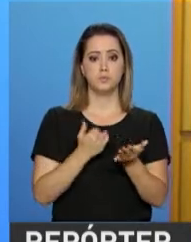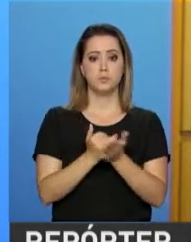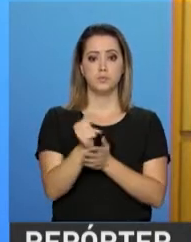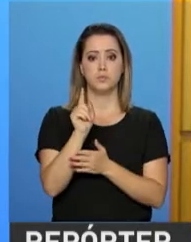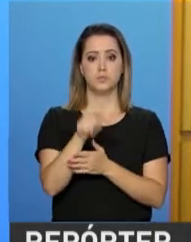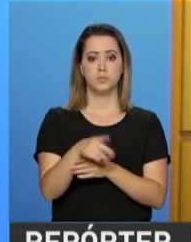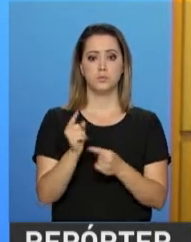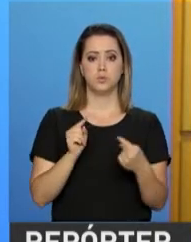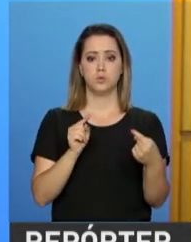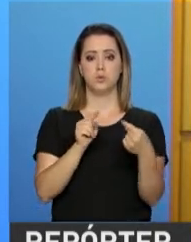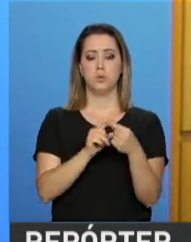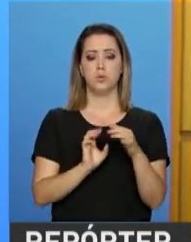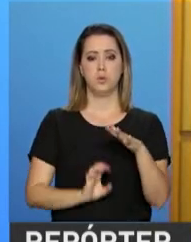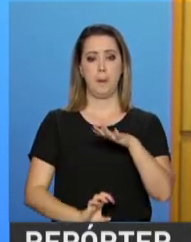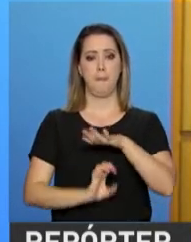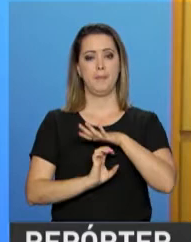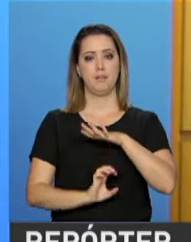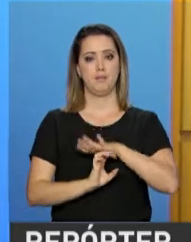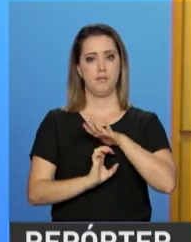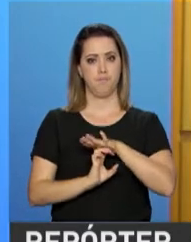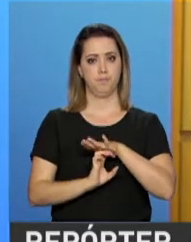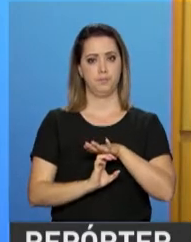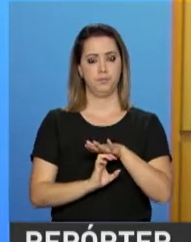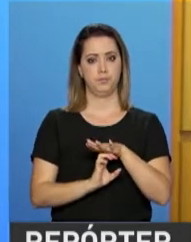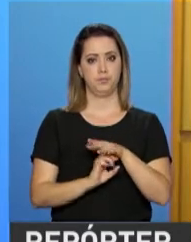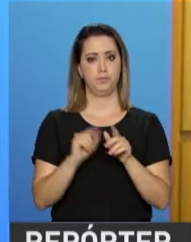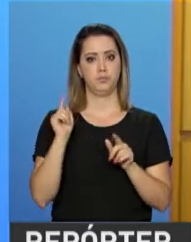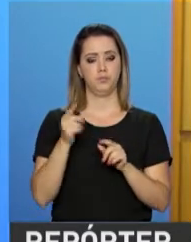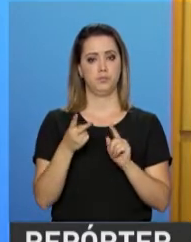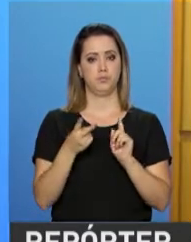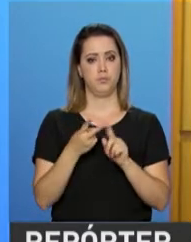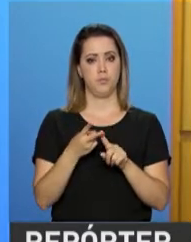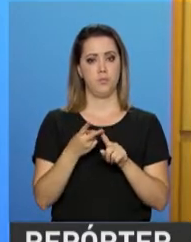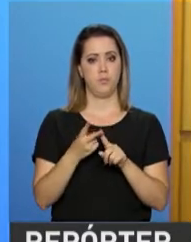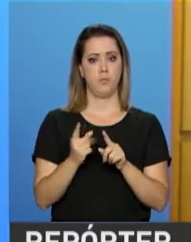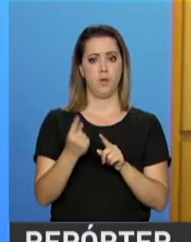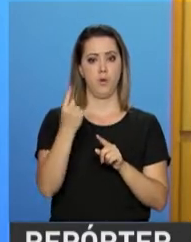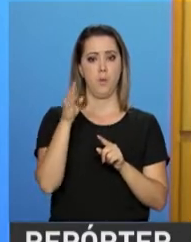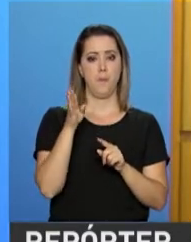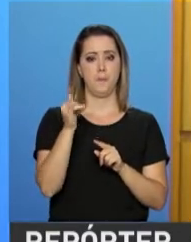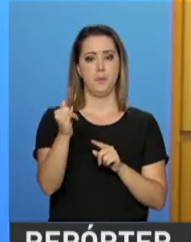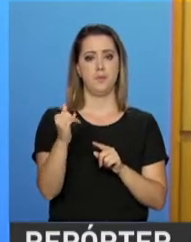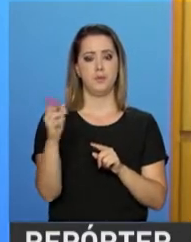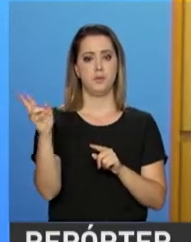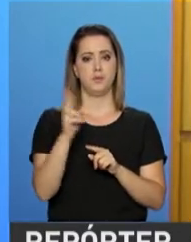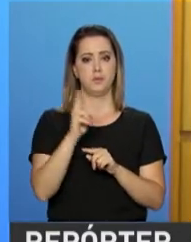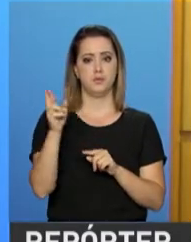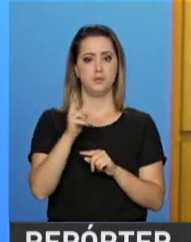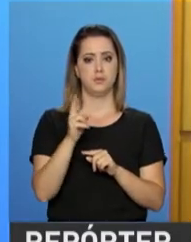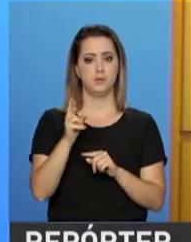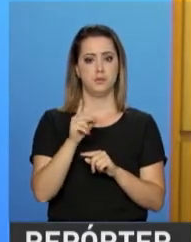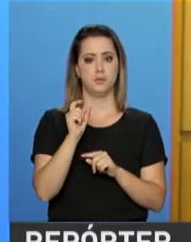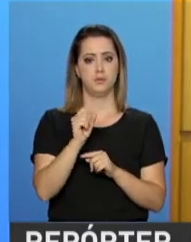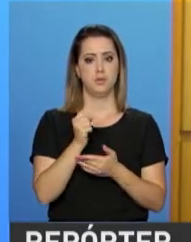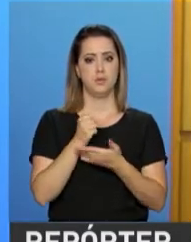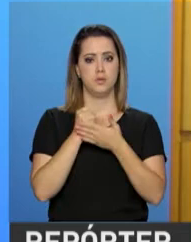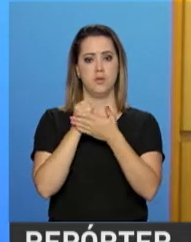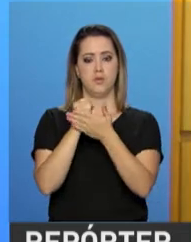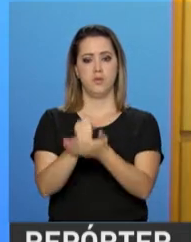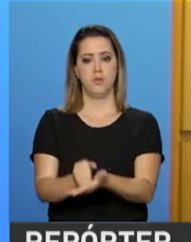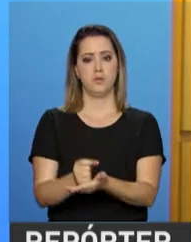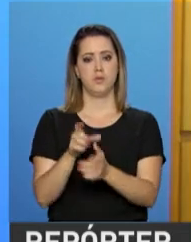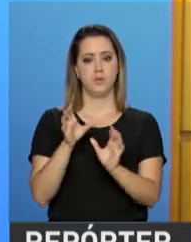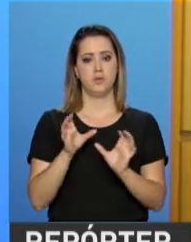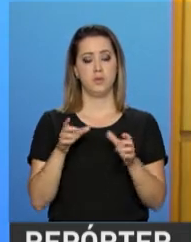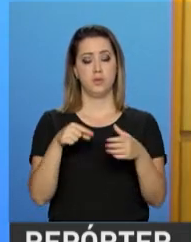disse é destinado ao setor empresarial segunda parte 1 bilhão e meio de reais a caixa está disponibilizando para